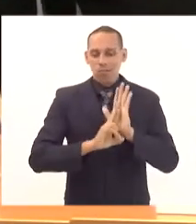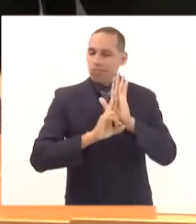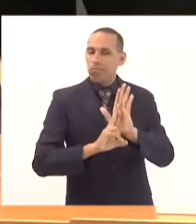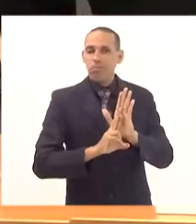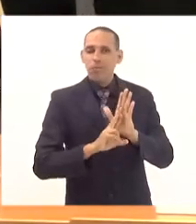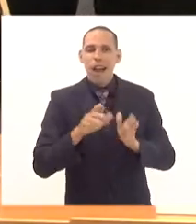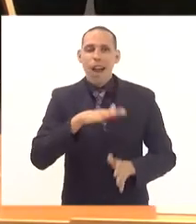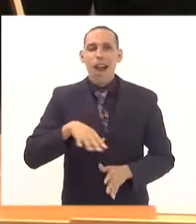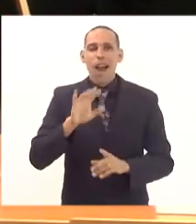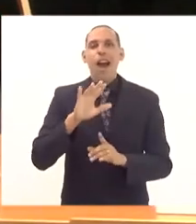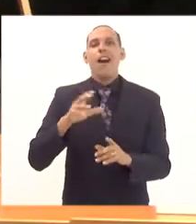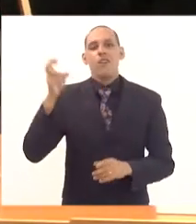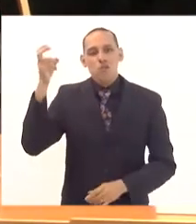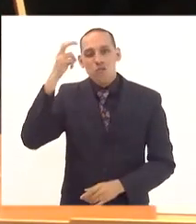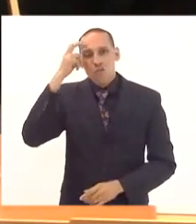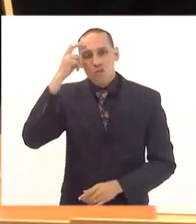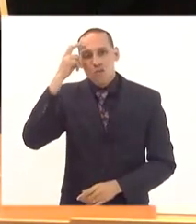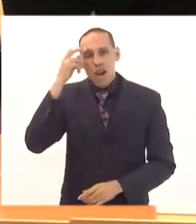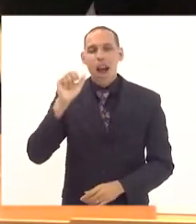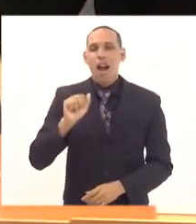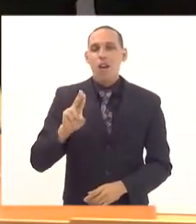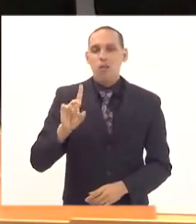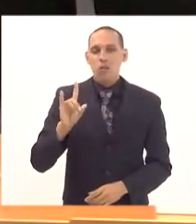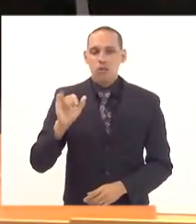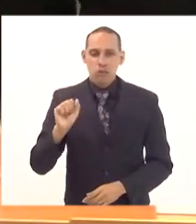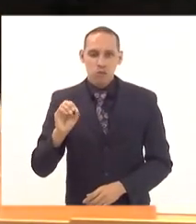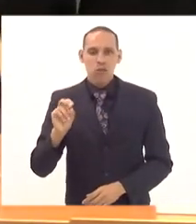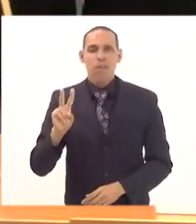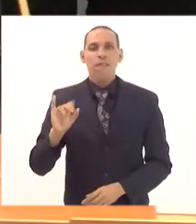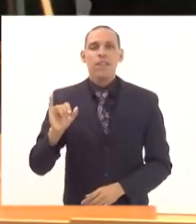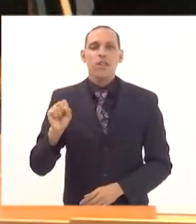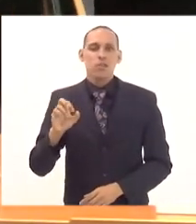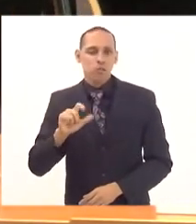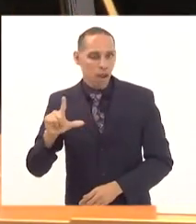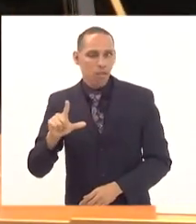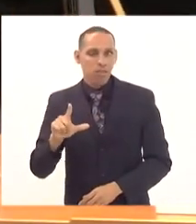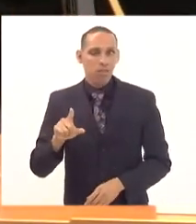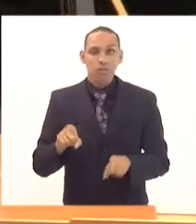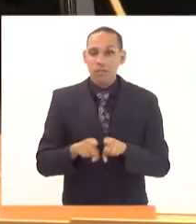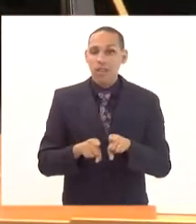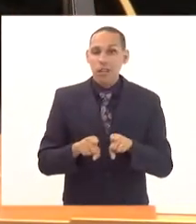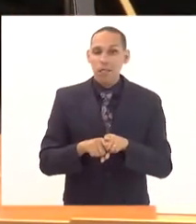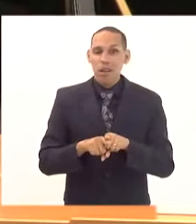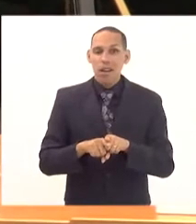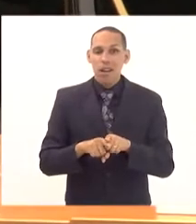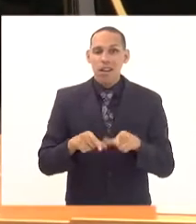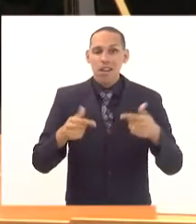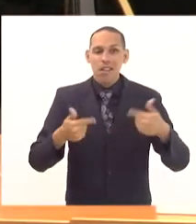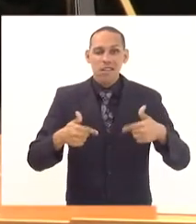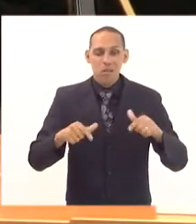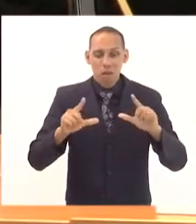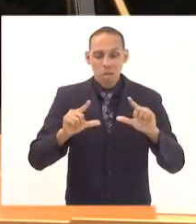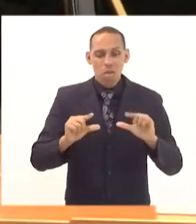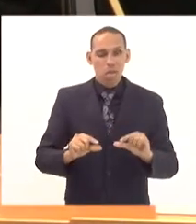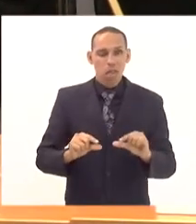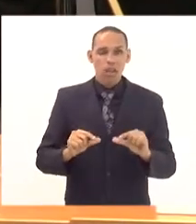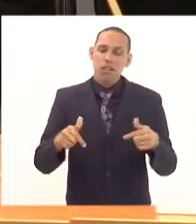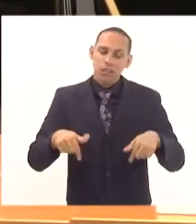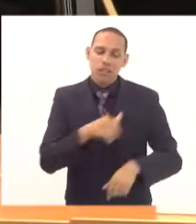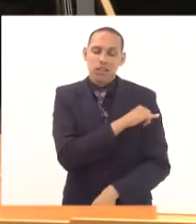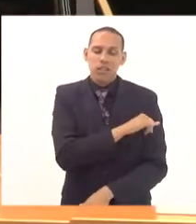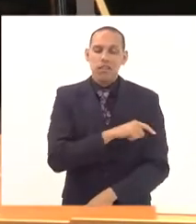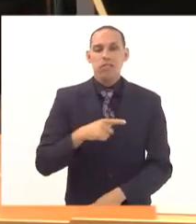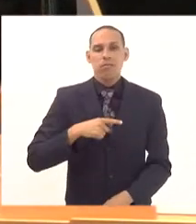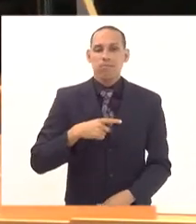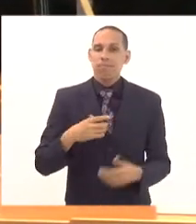na área cultural e audiovisual e do mais desesperador né o cenário de desemprego que vivemos aqui no Rio de Janeiro